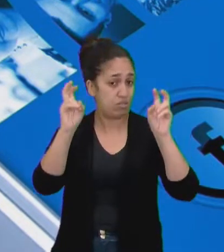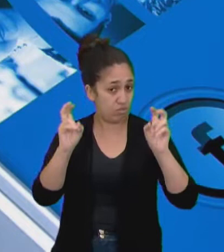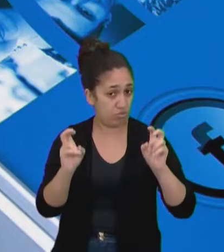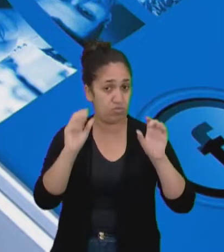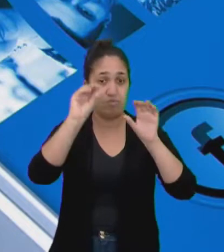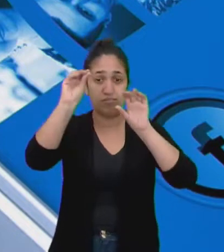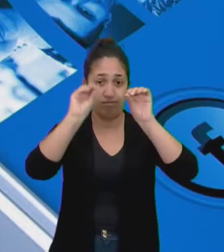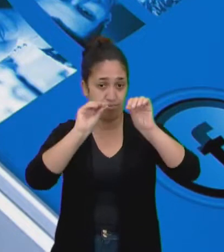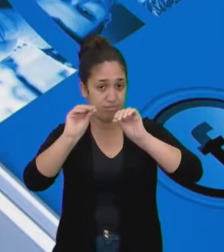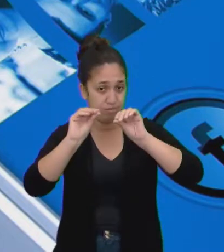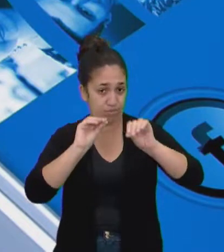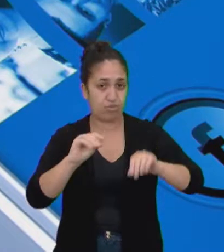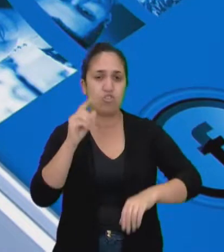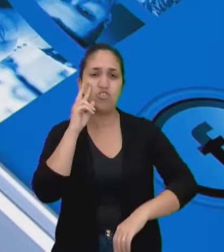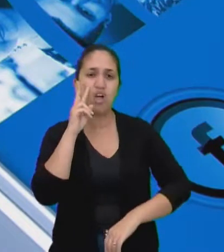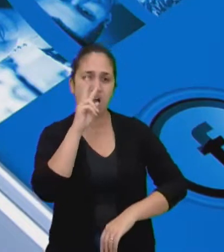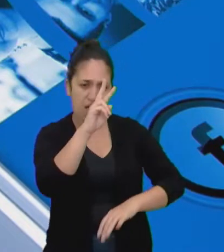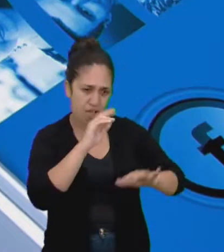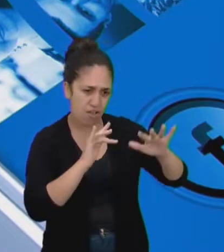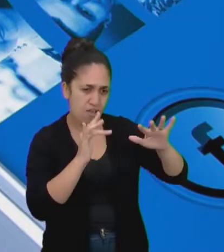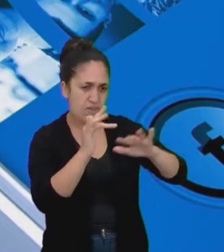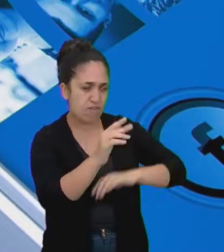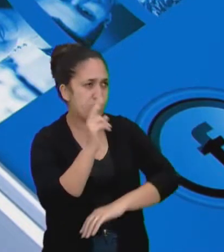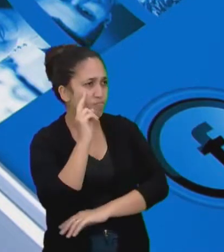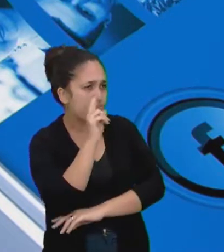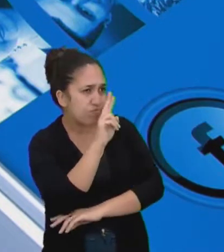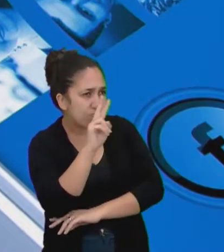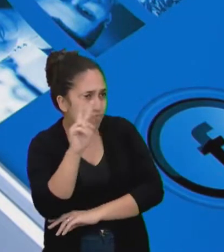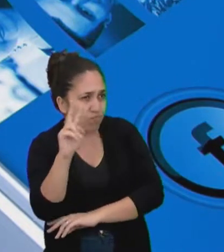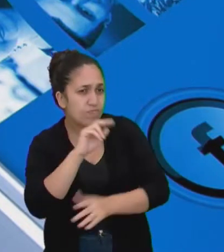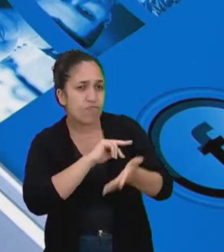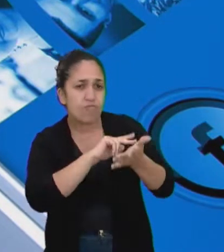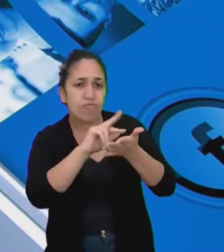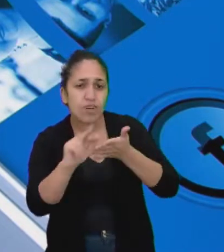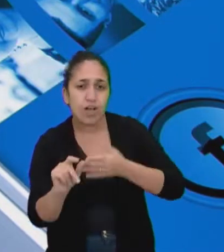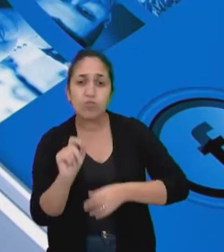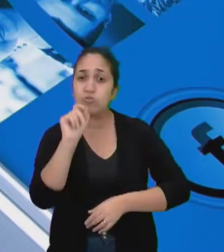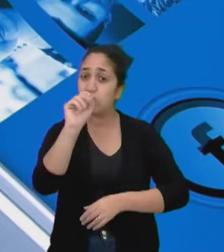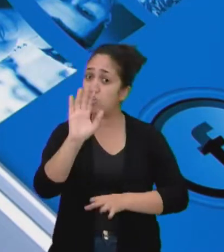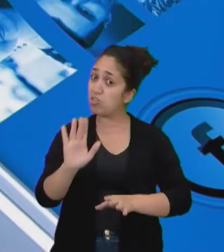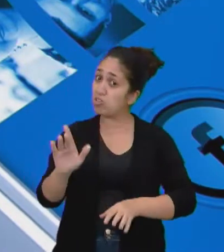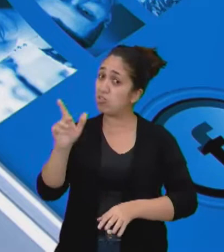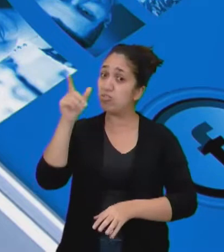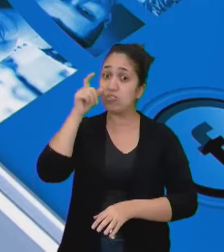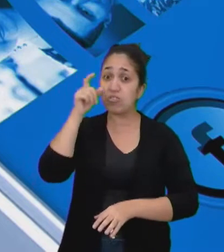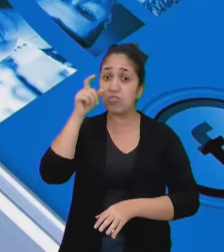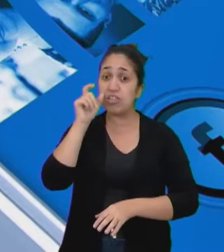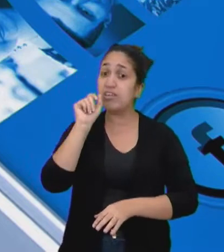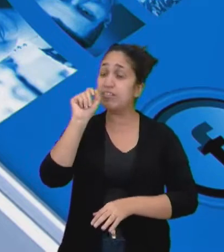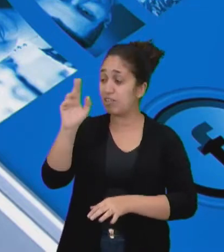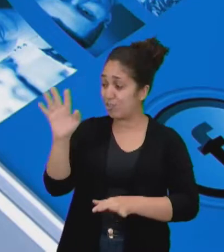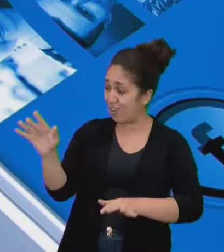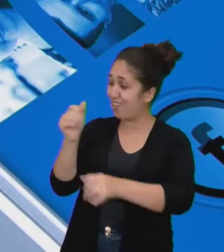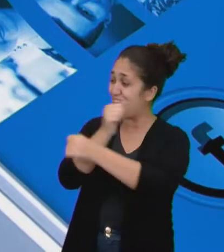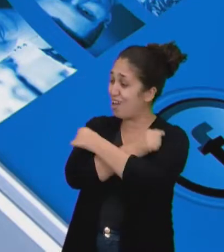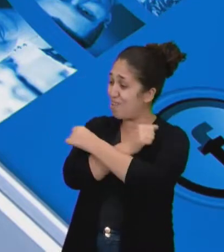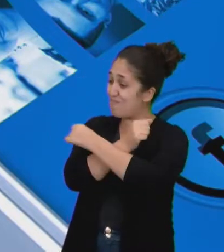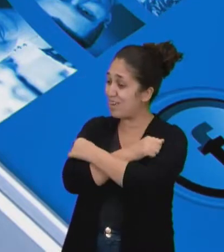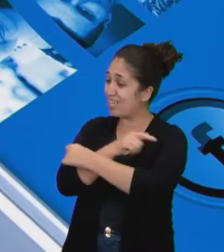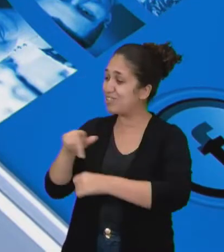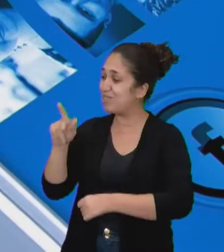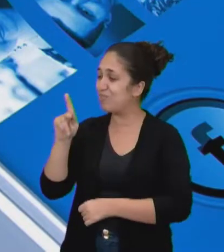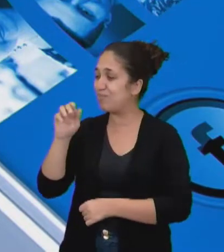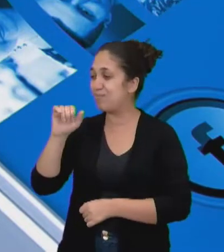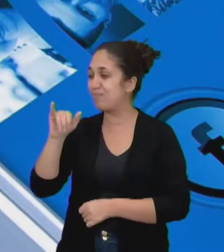alguns exemplos nas redes sociais lá com o professor que estão marcando, que eu achei muito interessante. Um abraço até para o pessoal da PEI,